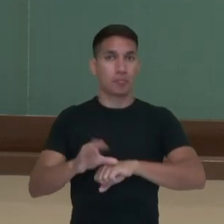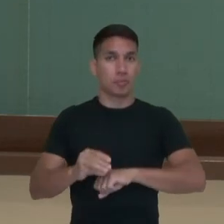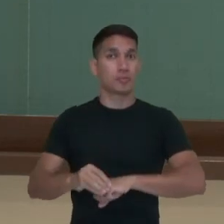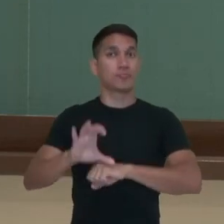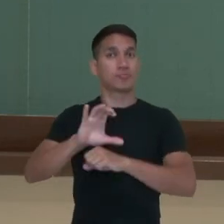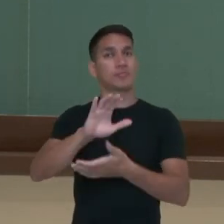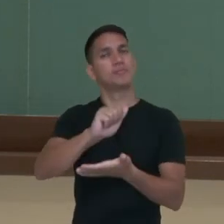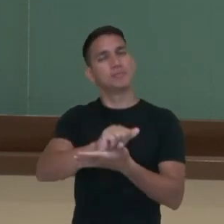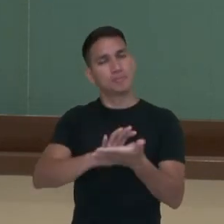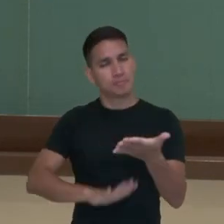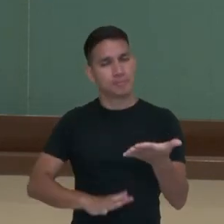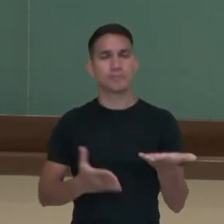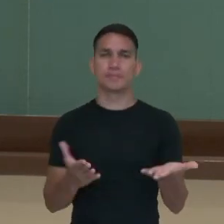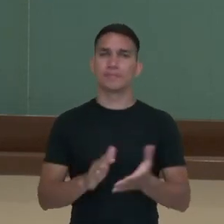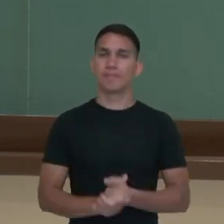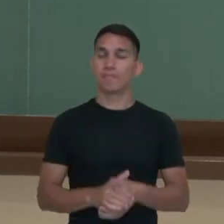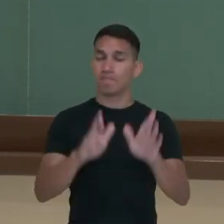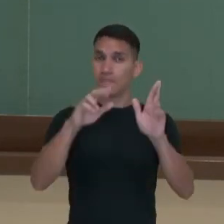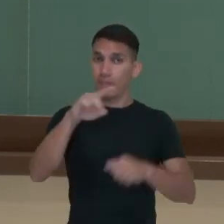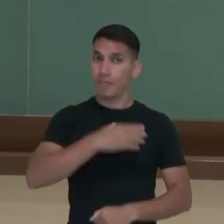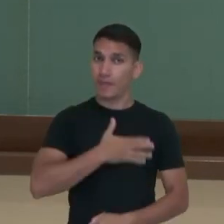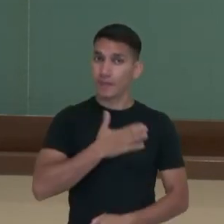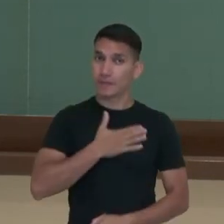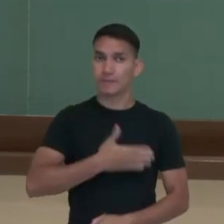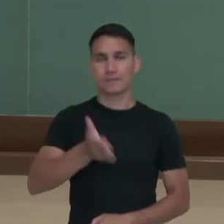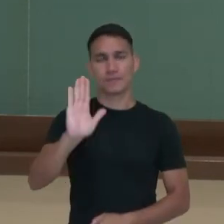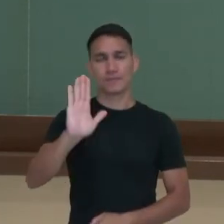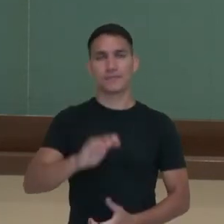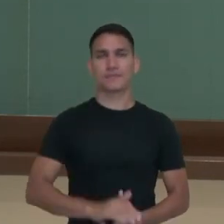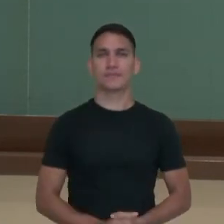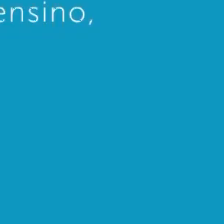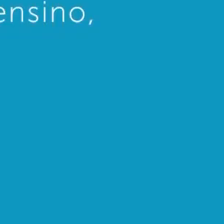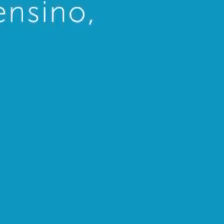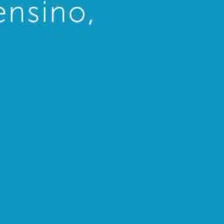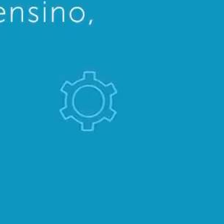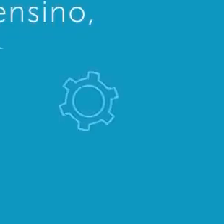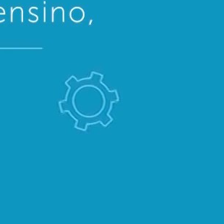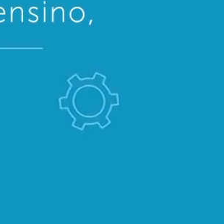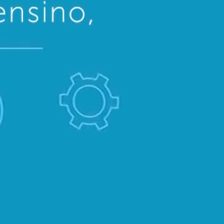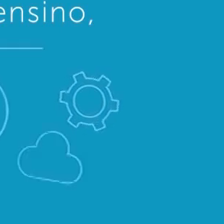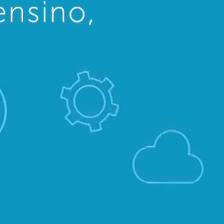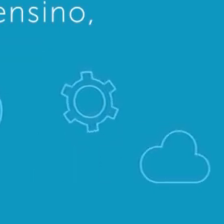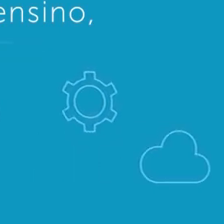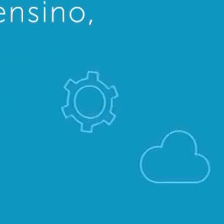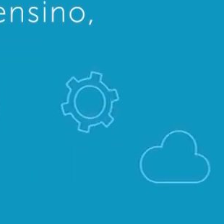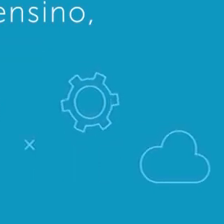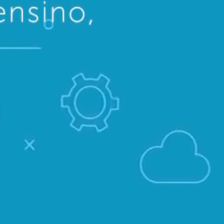atividades e questionamentos. Espero que vocês tenham gostado e até breve!